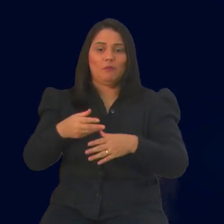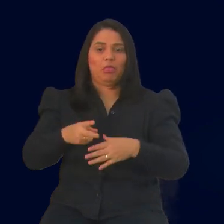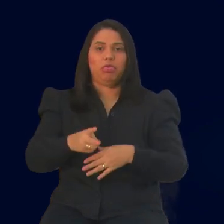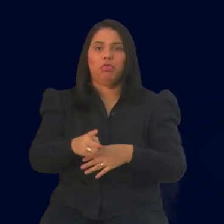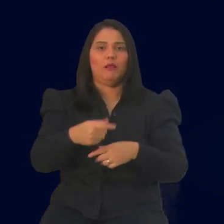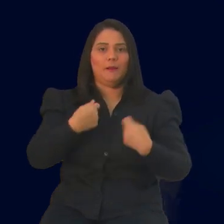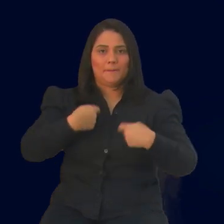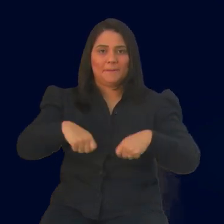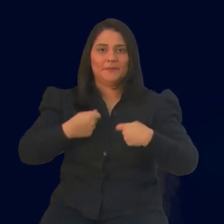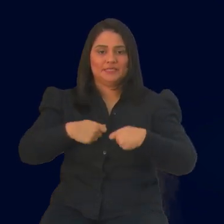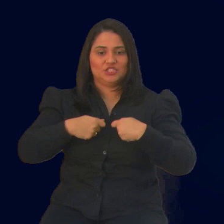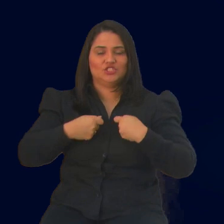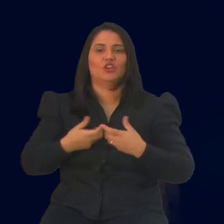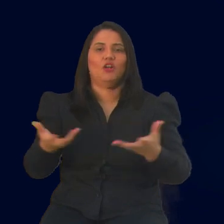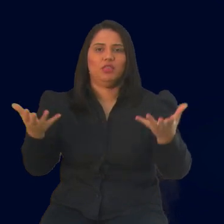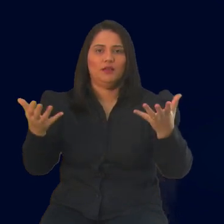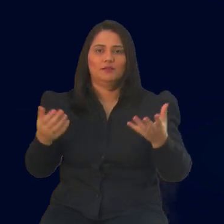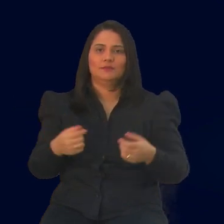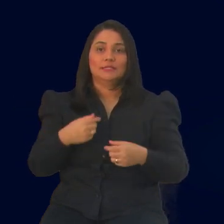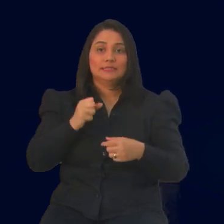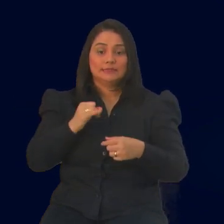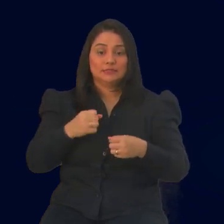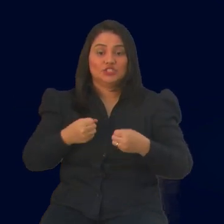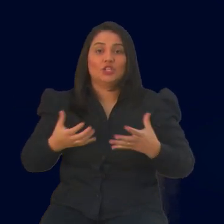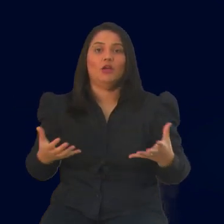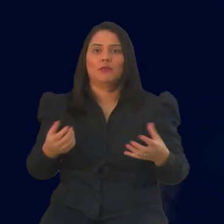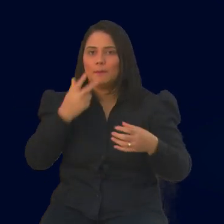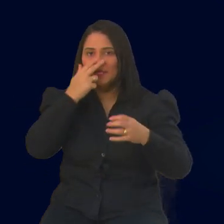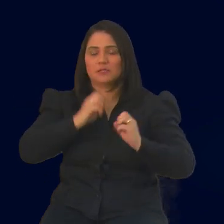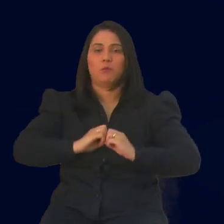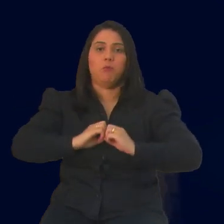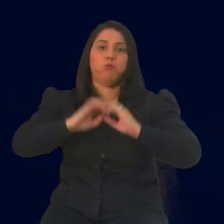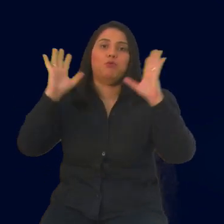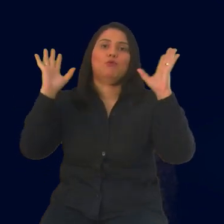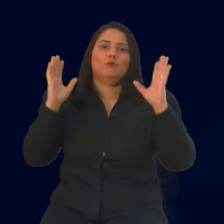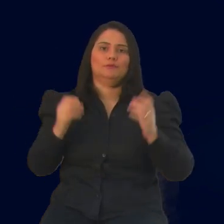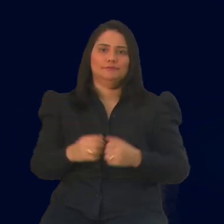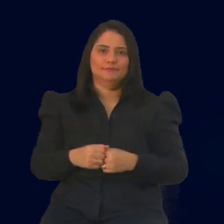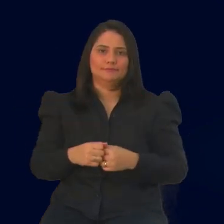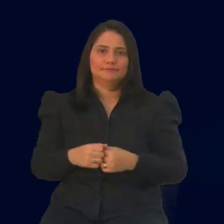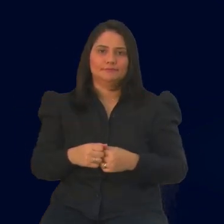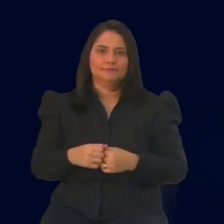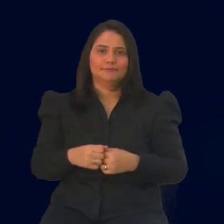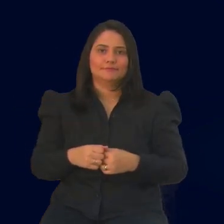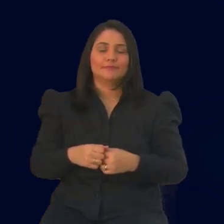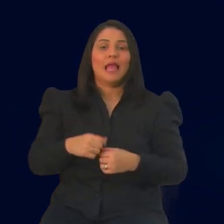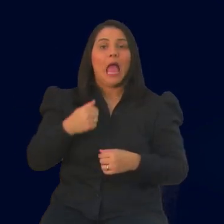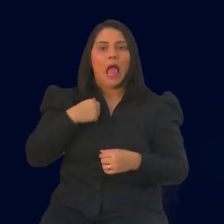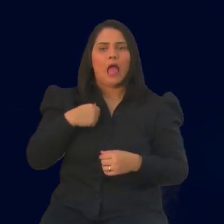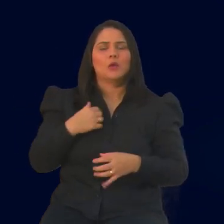explode. E é assim que acontecia comigo. Eu explodia e geralmente sobrava para quem? Para minha mãe.